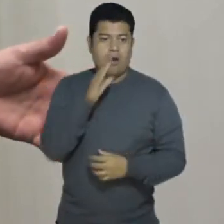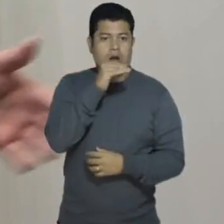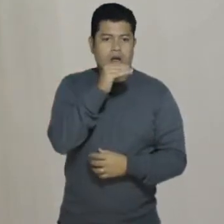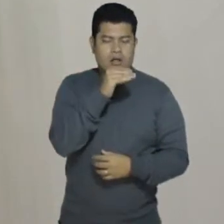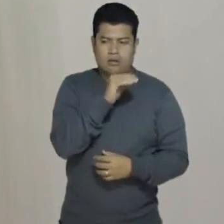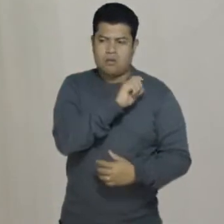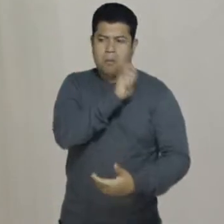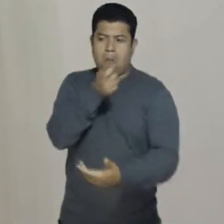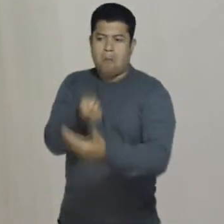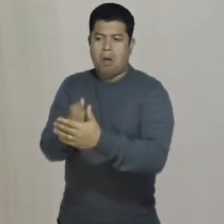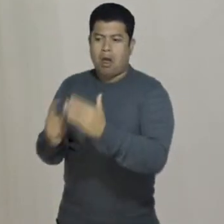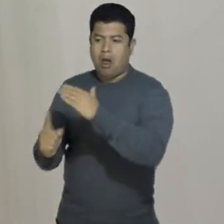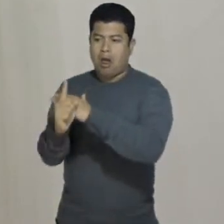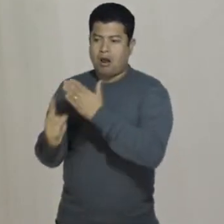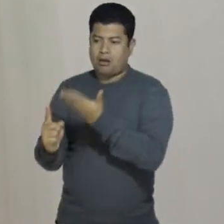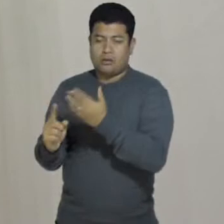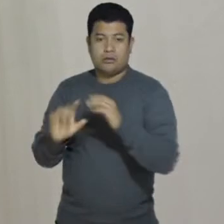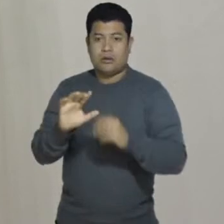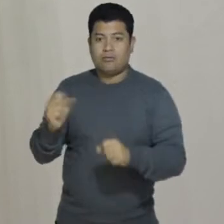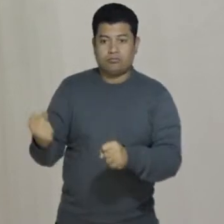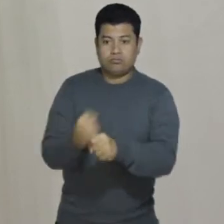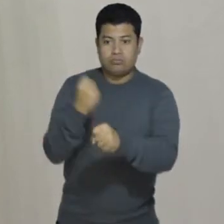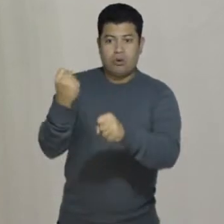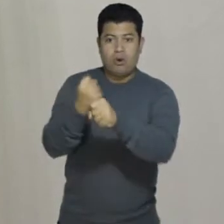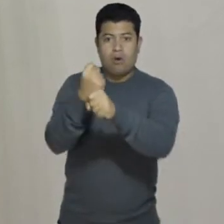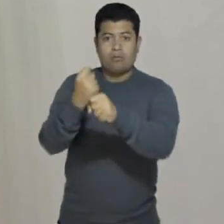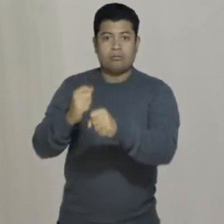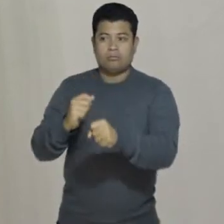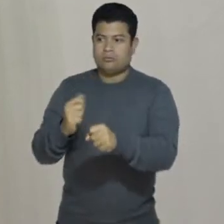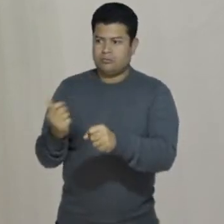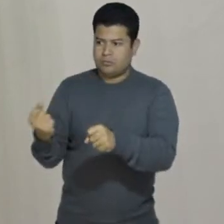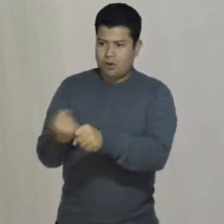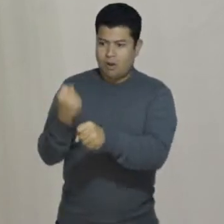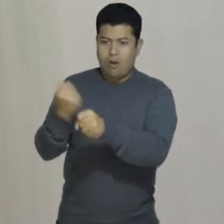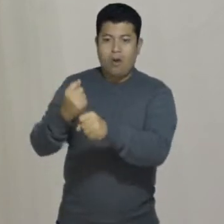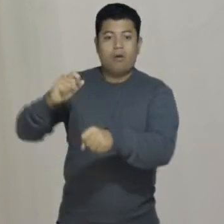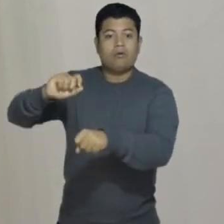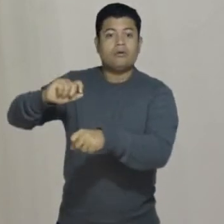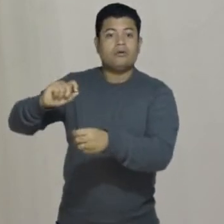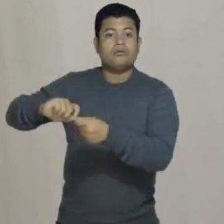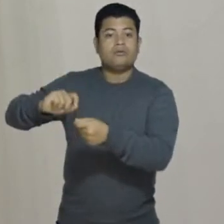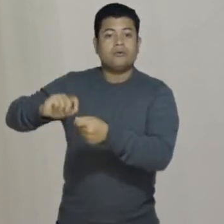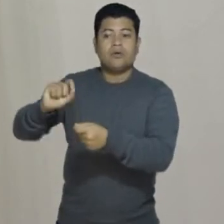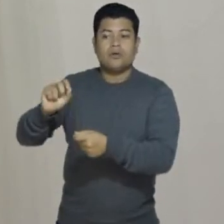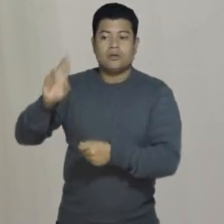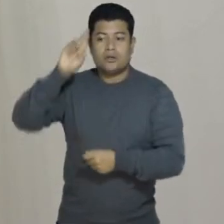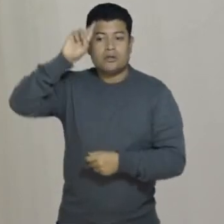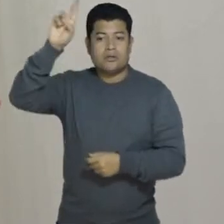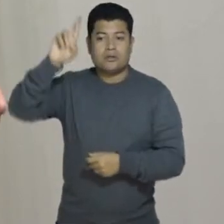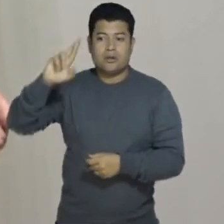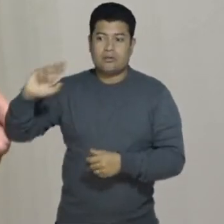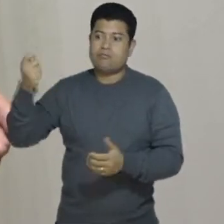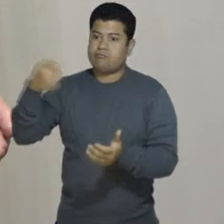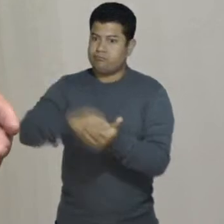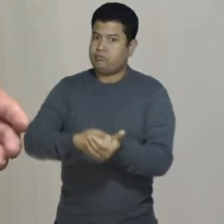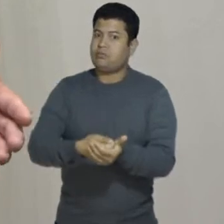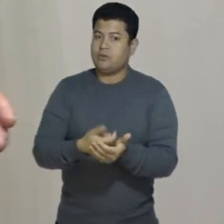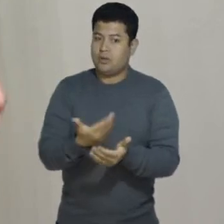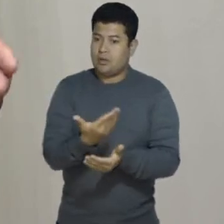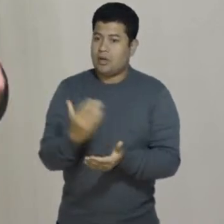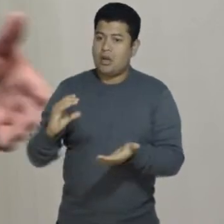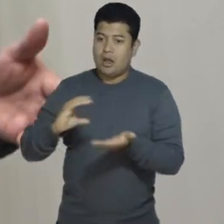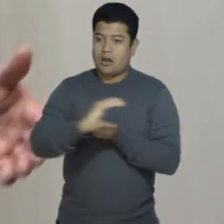Quem fez a obra tem que pagar a casa tem que restituir a casa porque a casa não pode sair no prejuízo